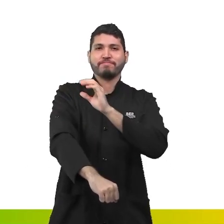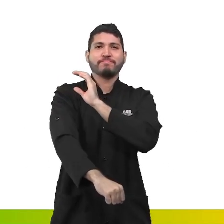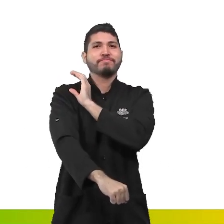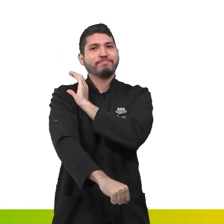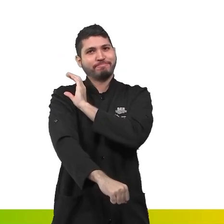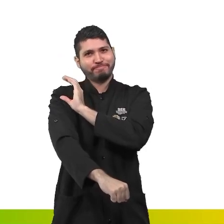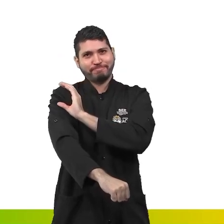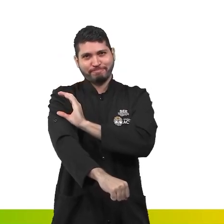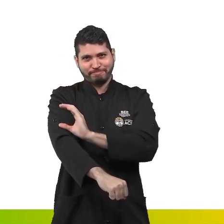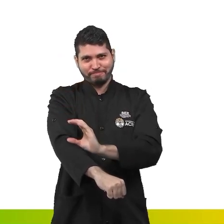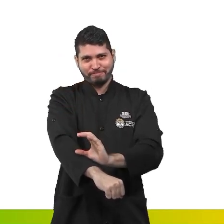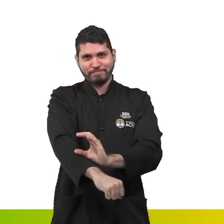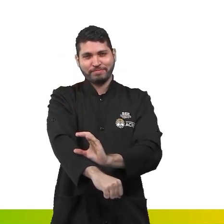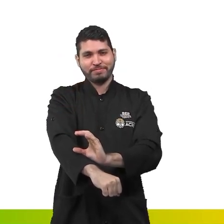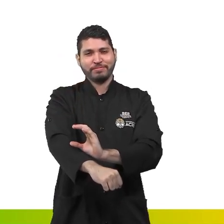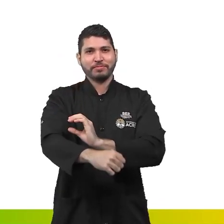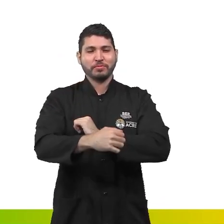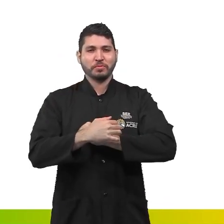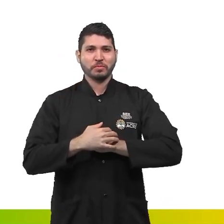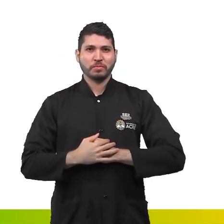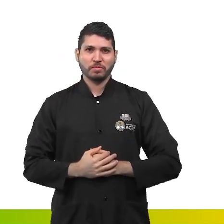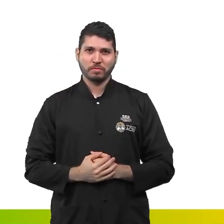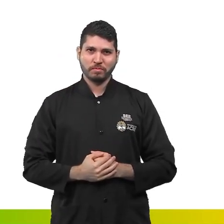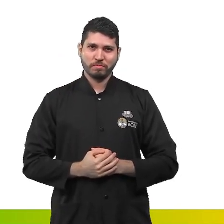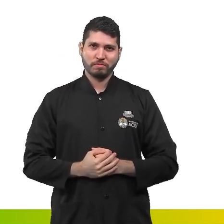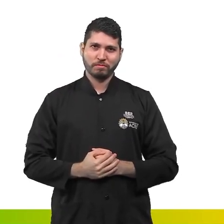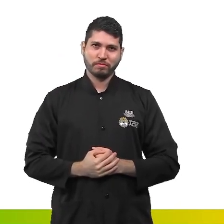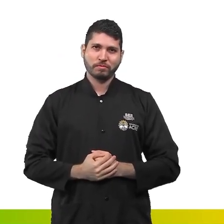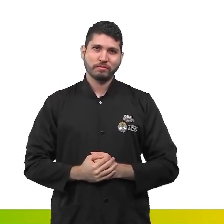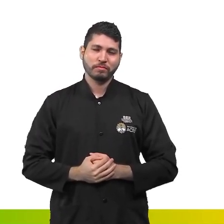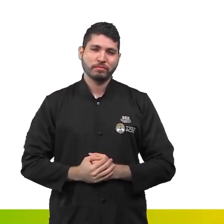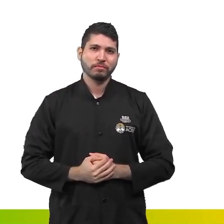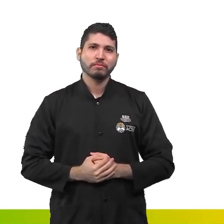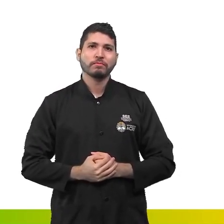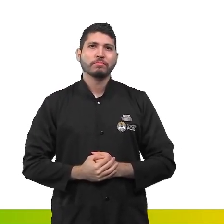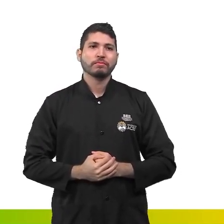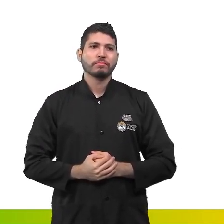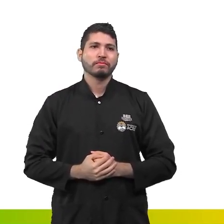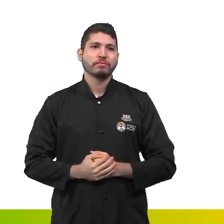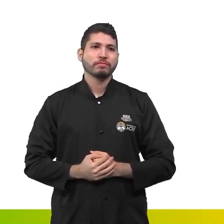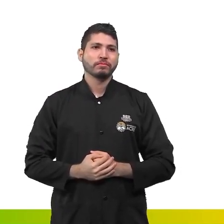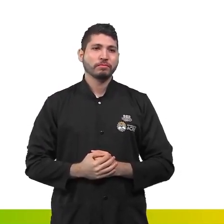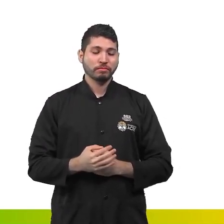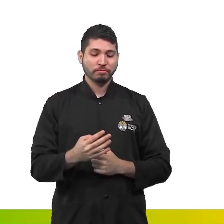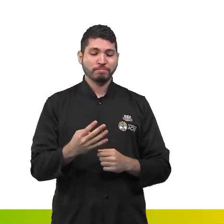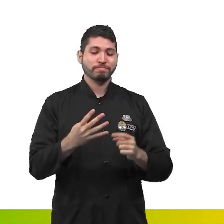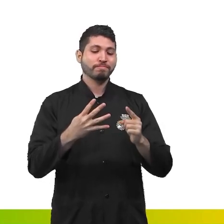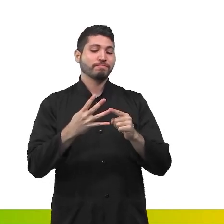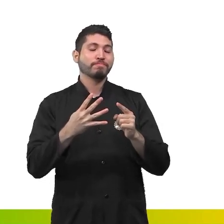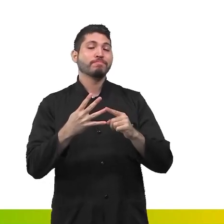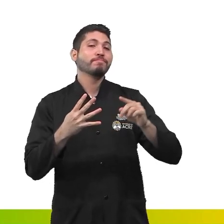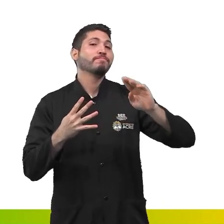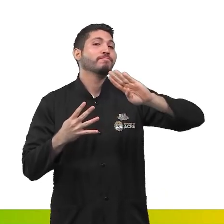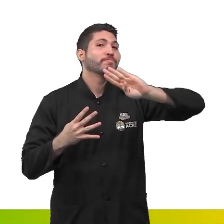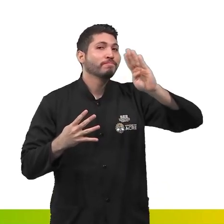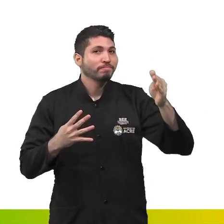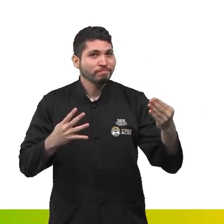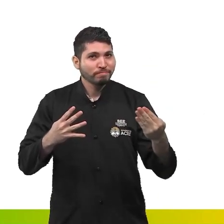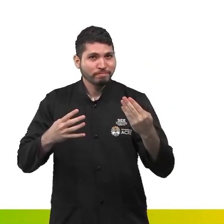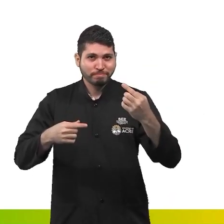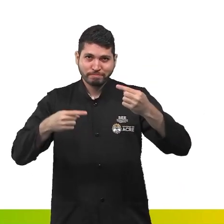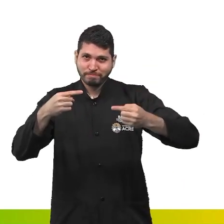cultural. Agora nós vamos ter também a figura de Francis Bacon. Ele